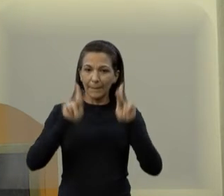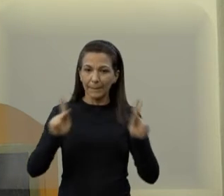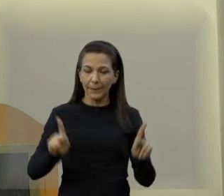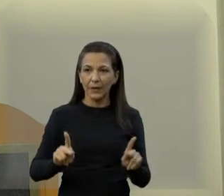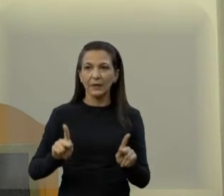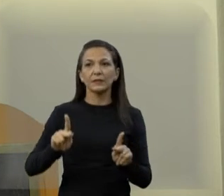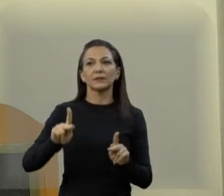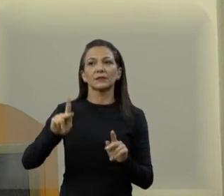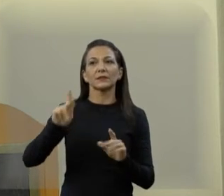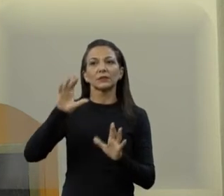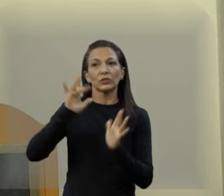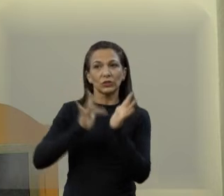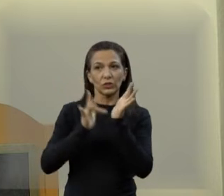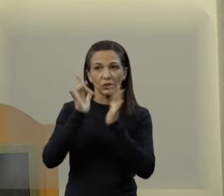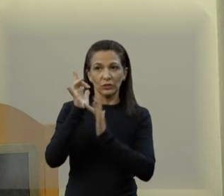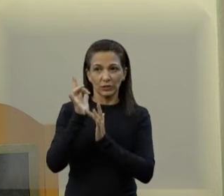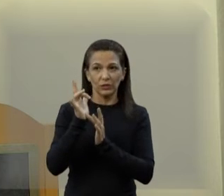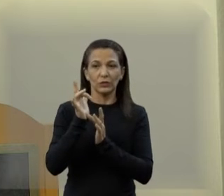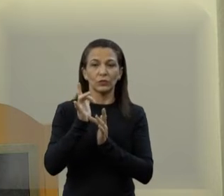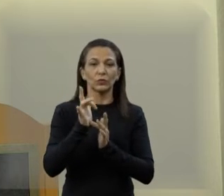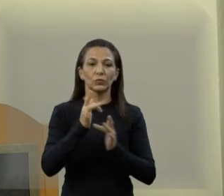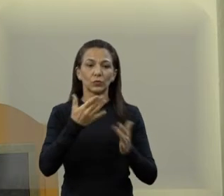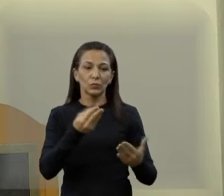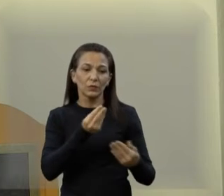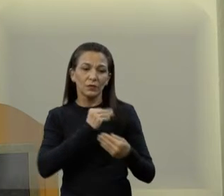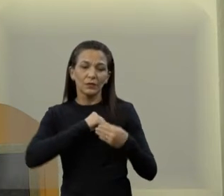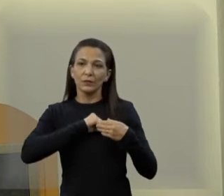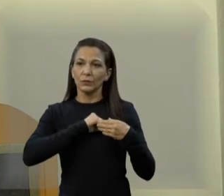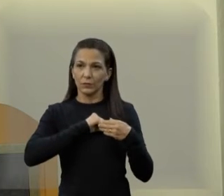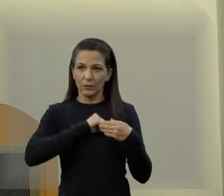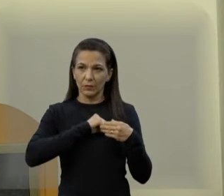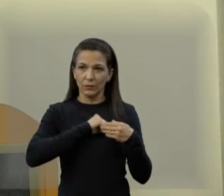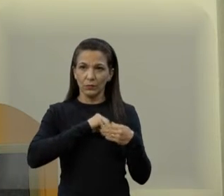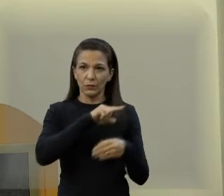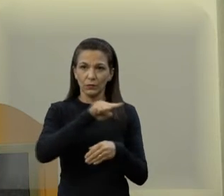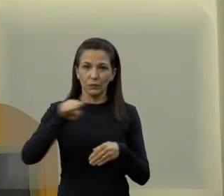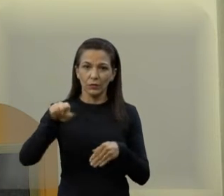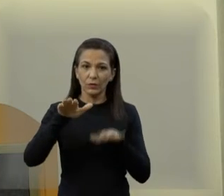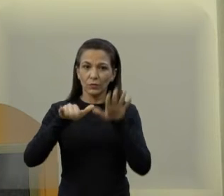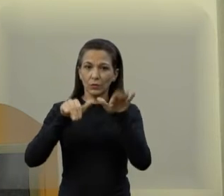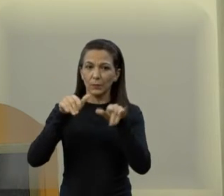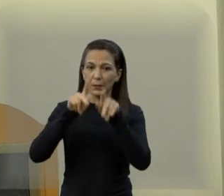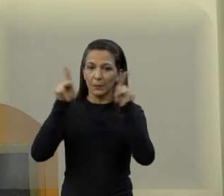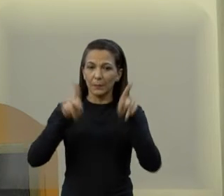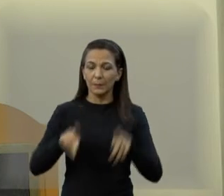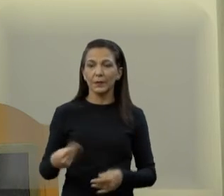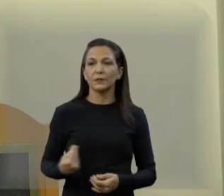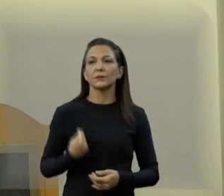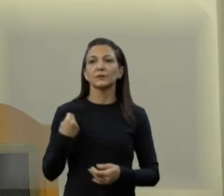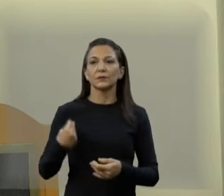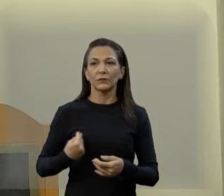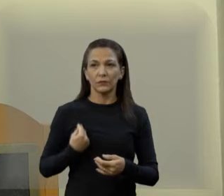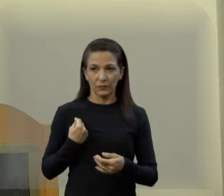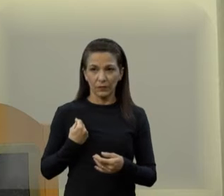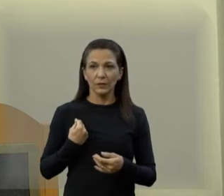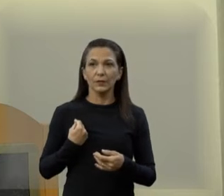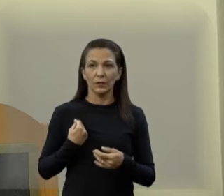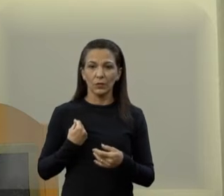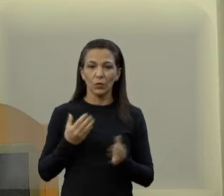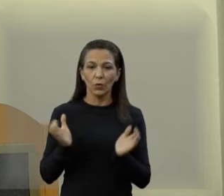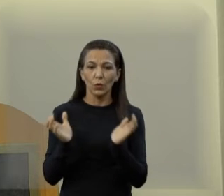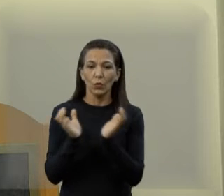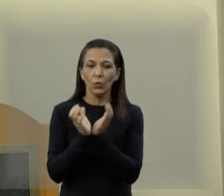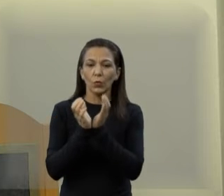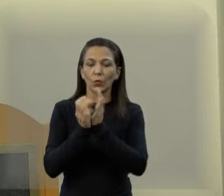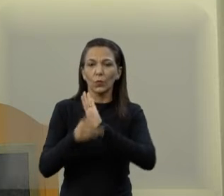seja o juiz em seus corações visto que vocês foram chamados a viver em paz como membros de um